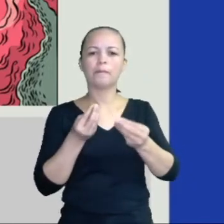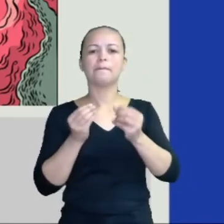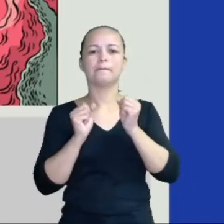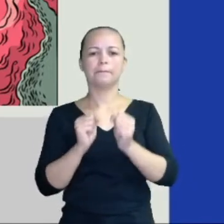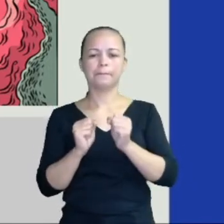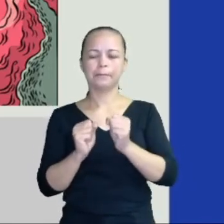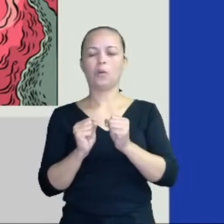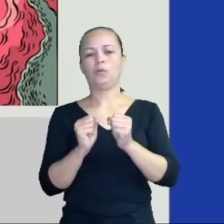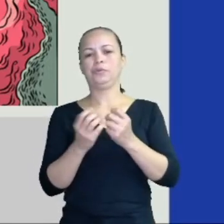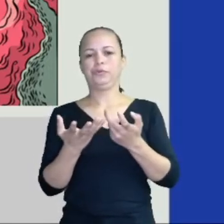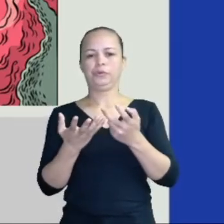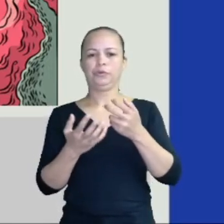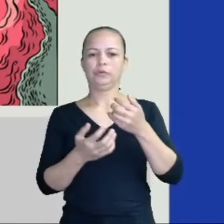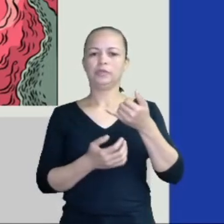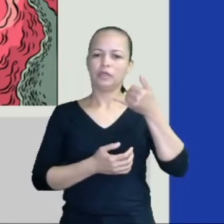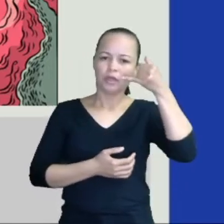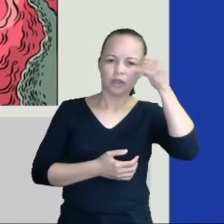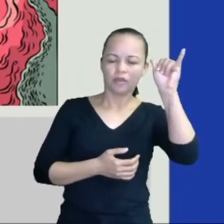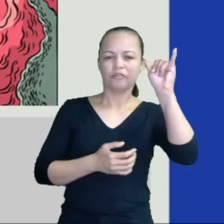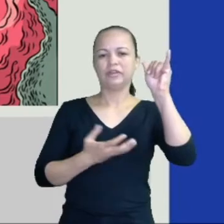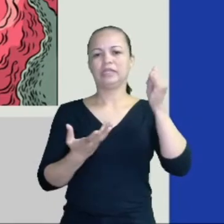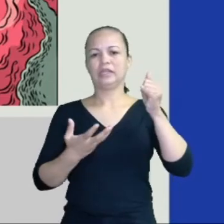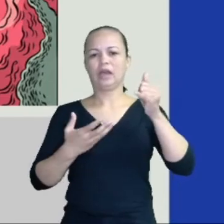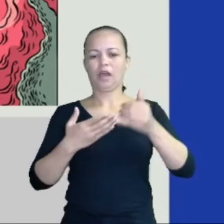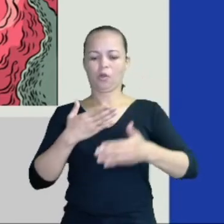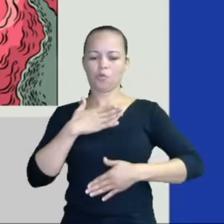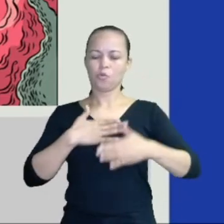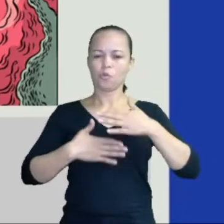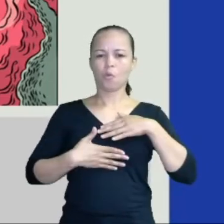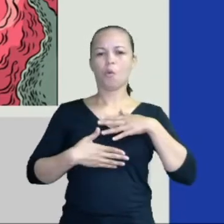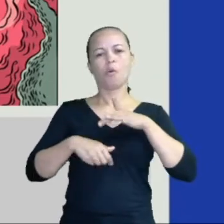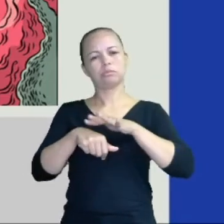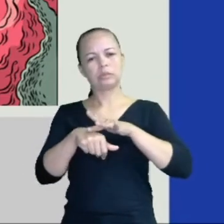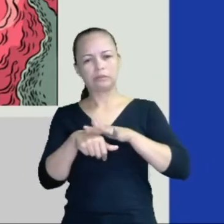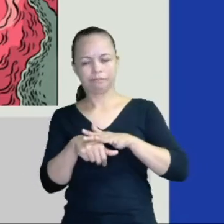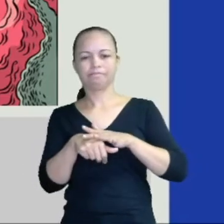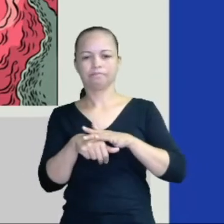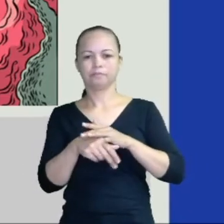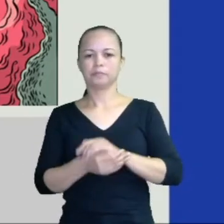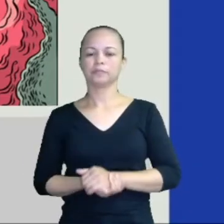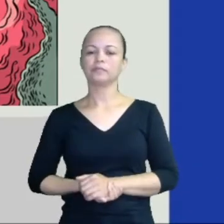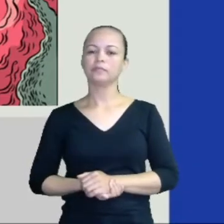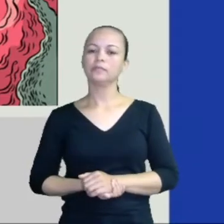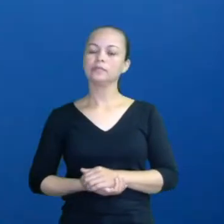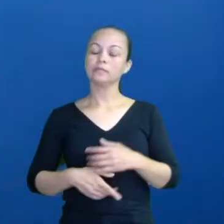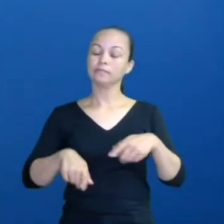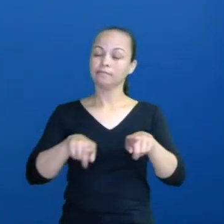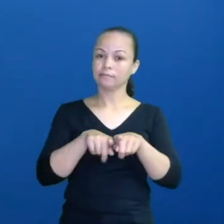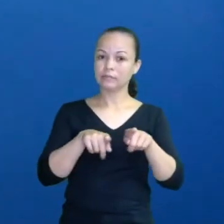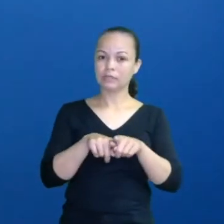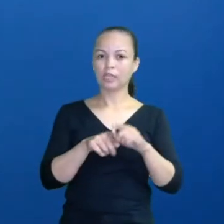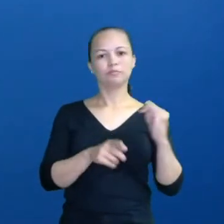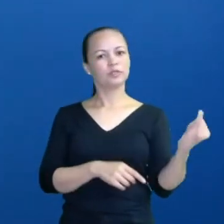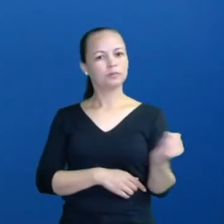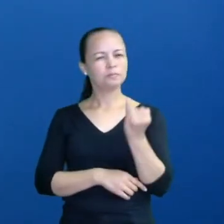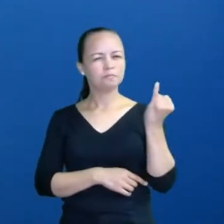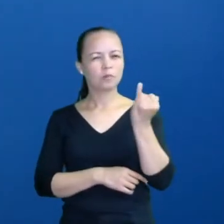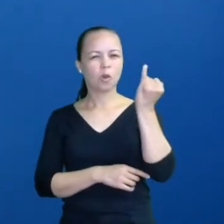prevenir a ocorrência de infecção no nosso corpo. Também temos importantíssimo, olha para